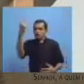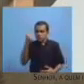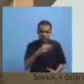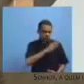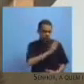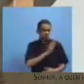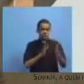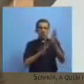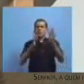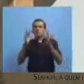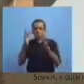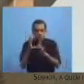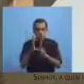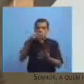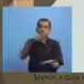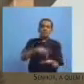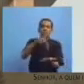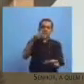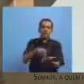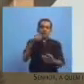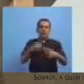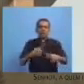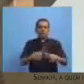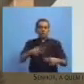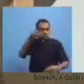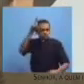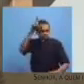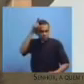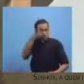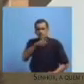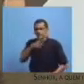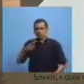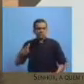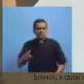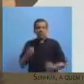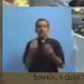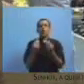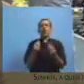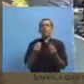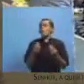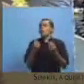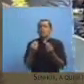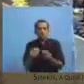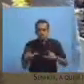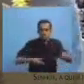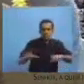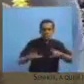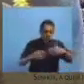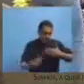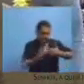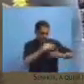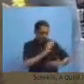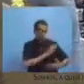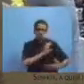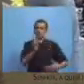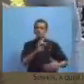de agir de dentro para fora da nossa vida. Dentro do nosso coração, o demônio não tem como entrar. Ali está